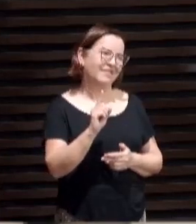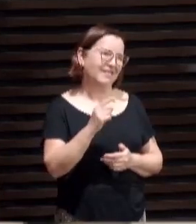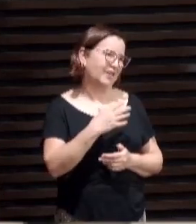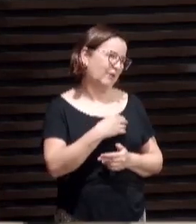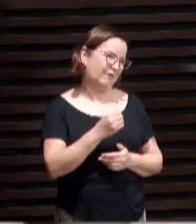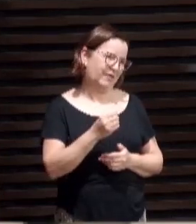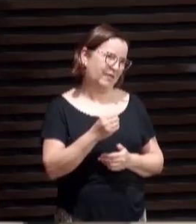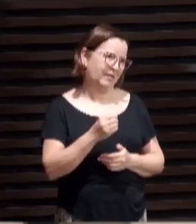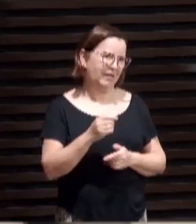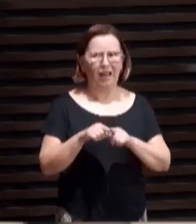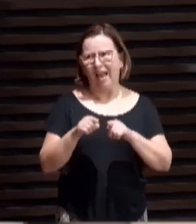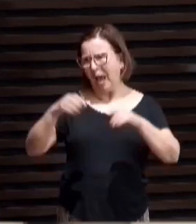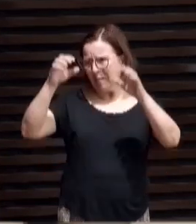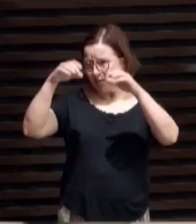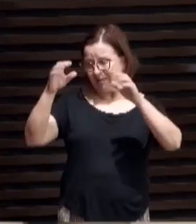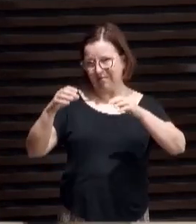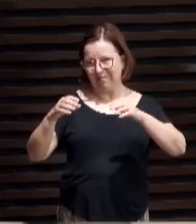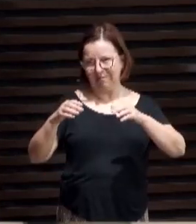Está chovendo, pega um táxi.